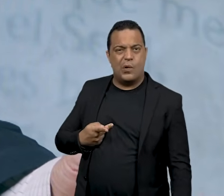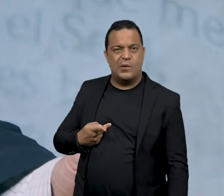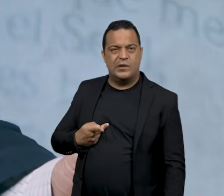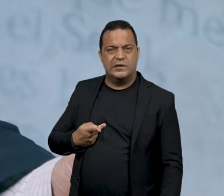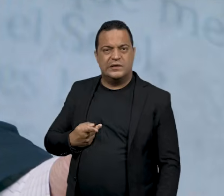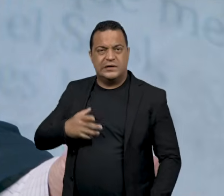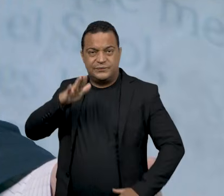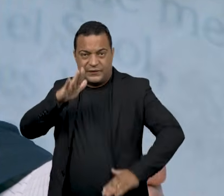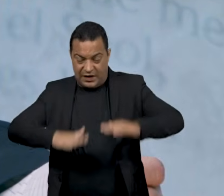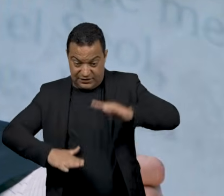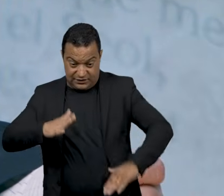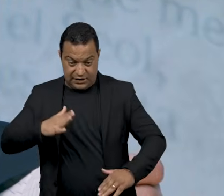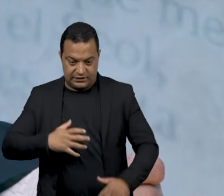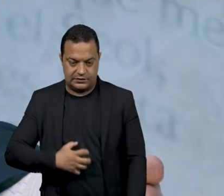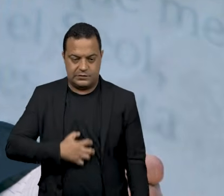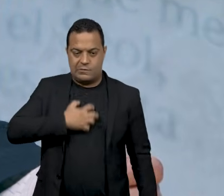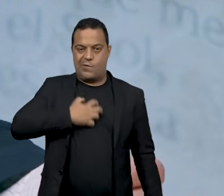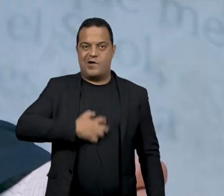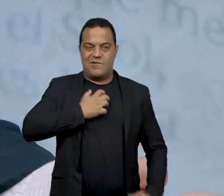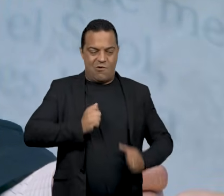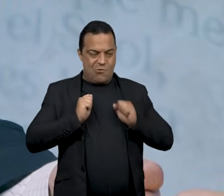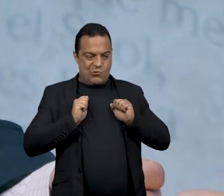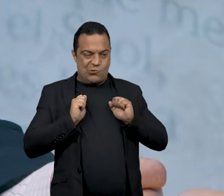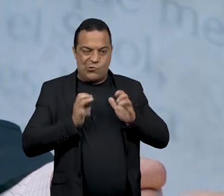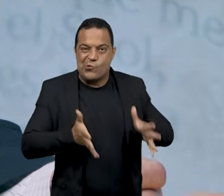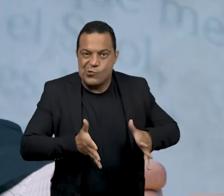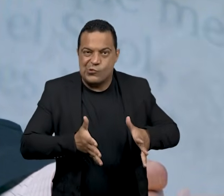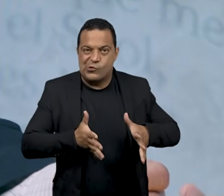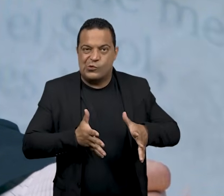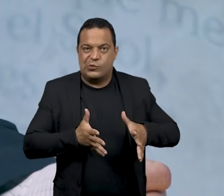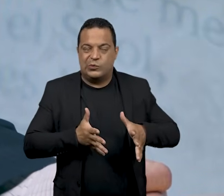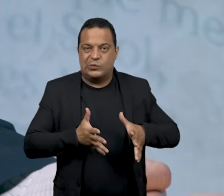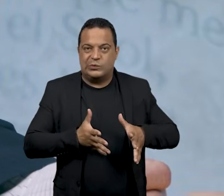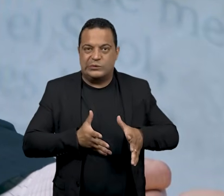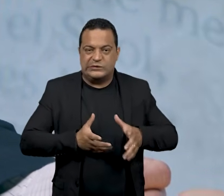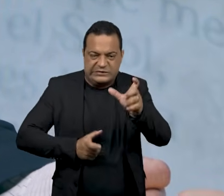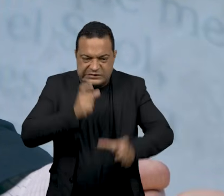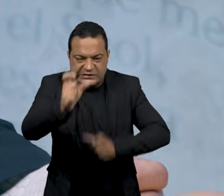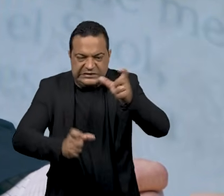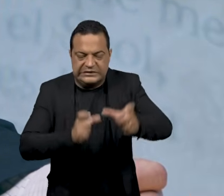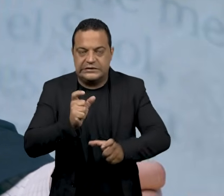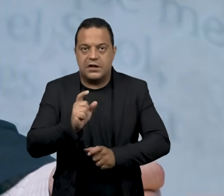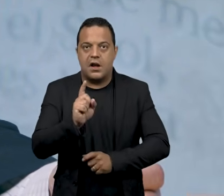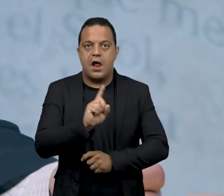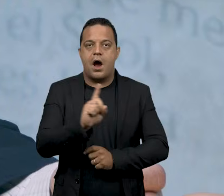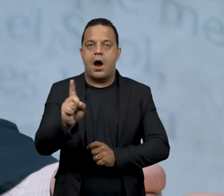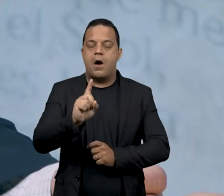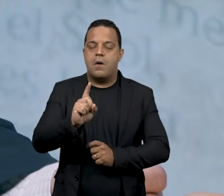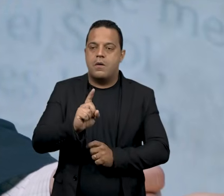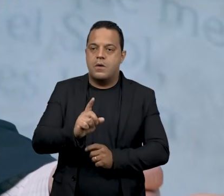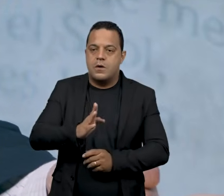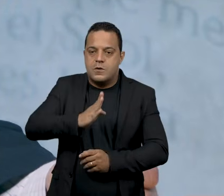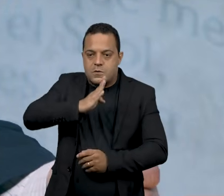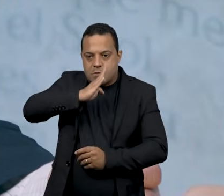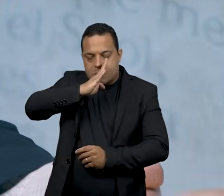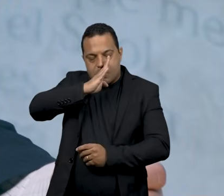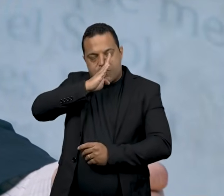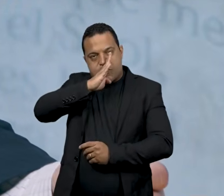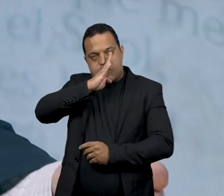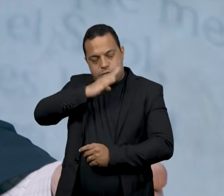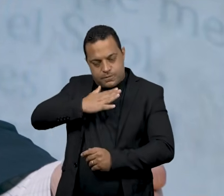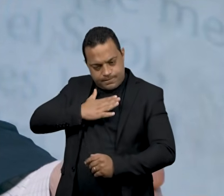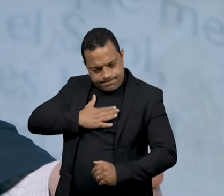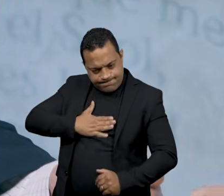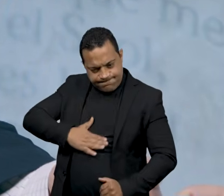de dar palavras duras em momentos de ira, nós soubéssemos falar com mais brandamente e talvez aquela situação